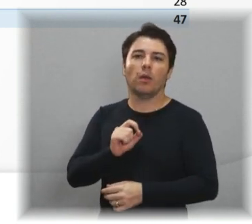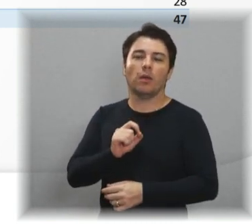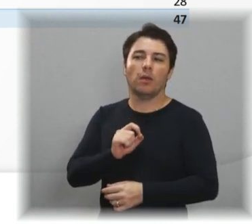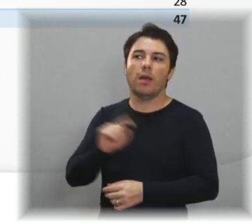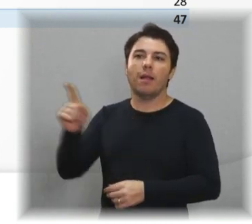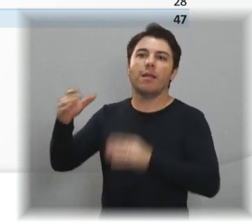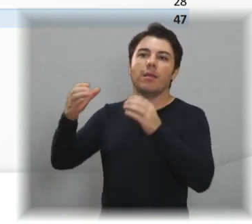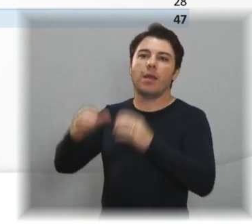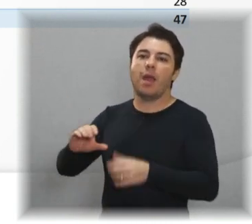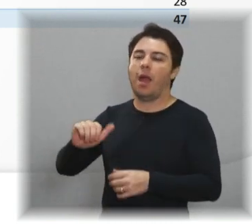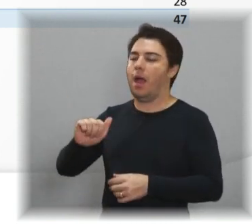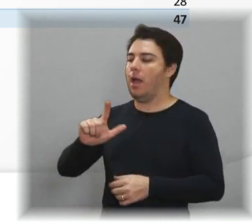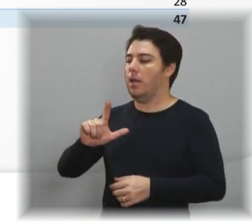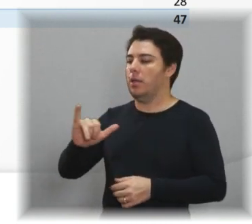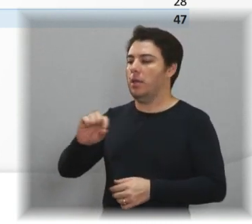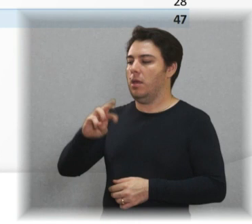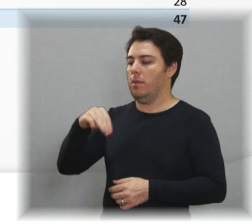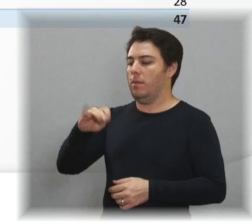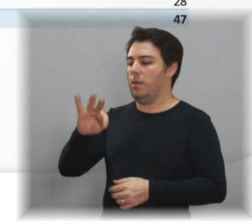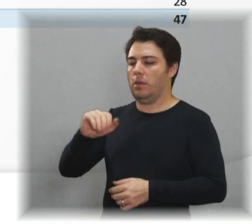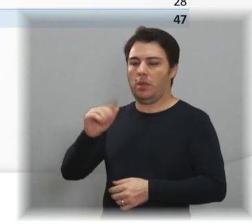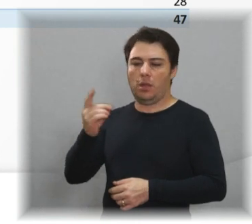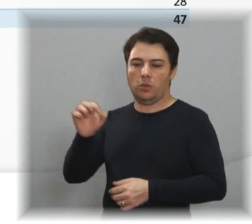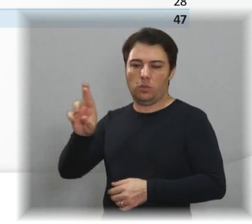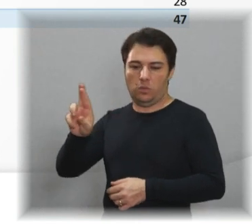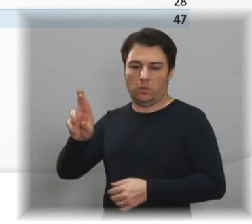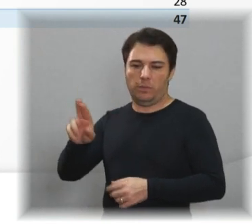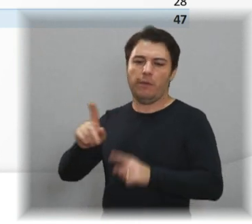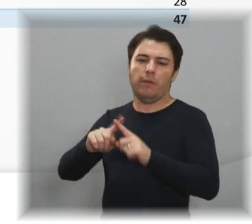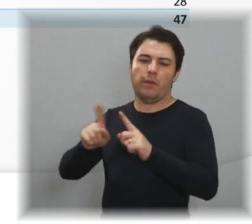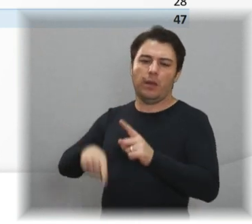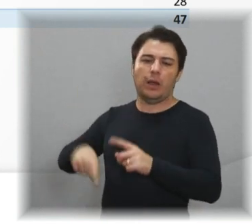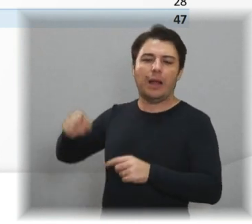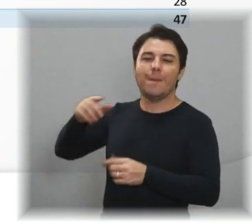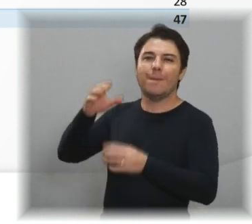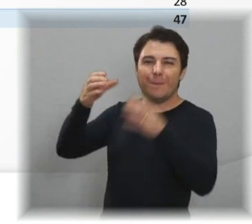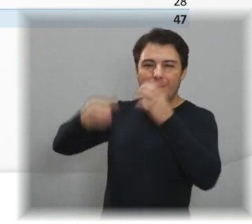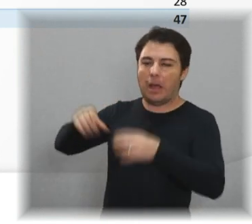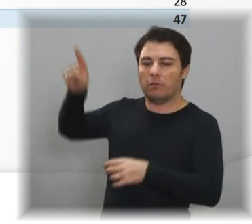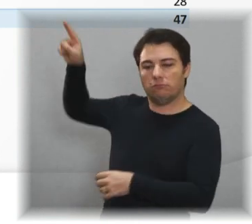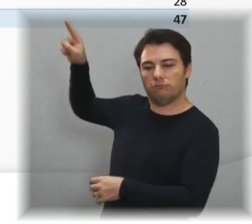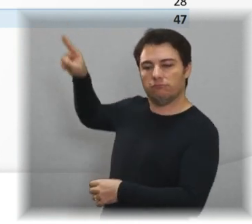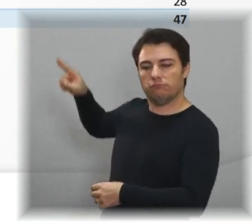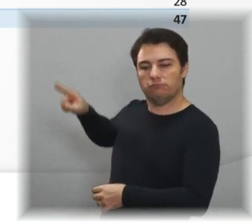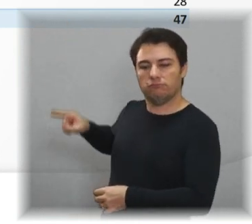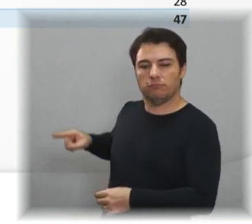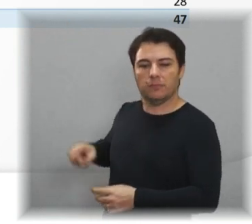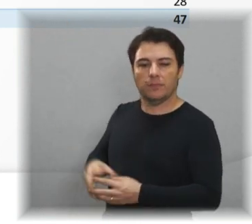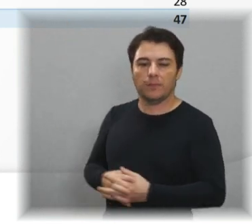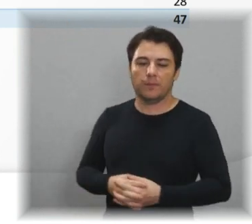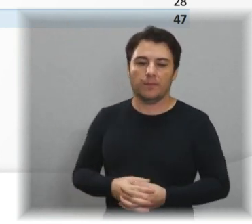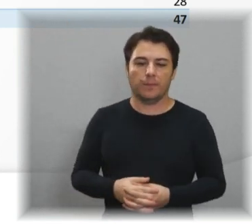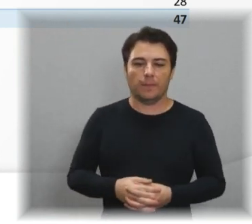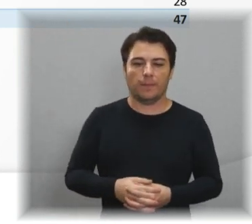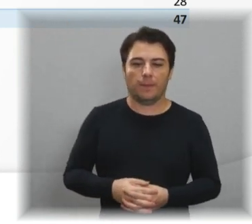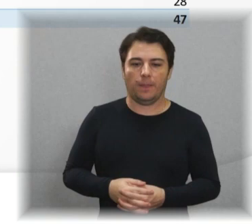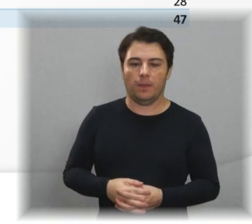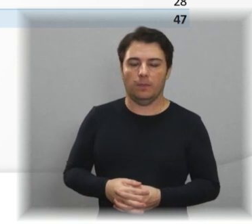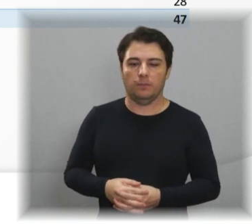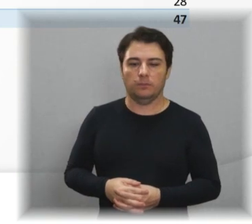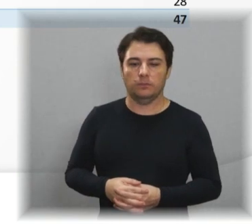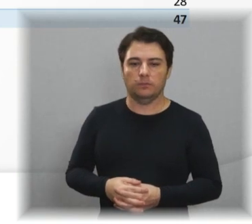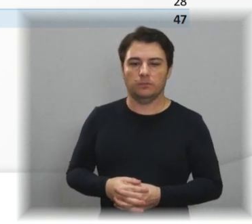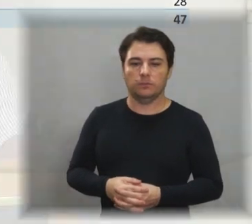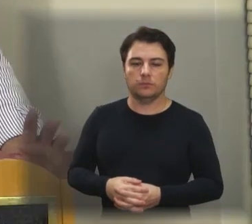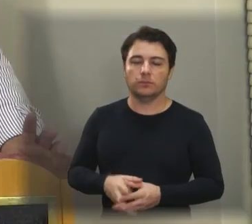naqueles alimentadores que nós comentando naqueles bairros que pega Cambuí Vale do Sol entre o outro e aí a